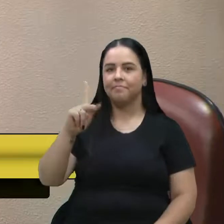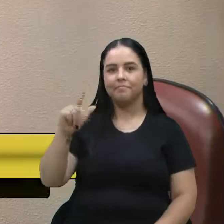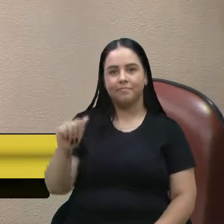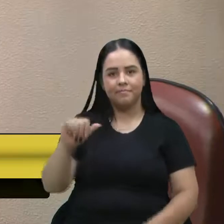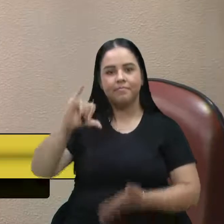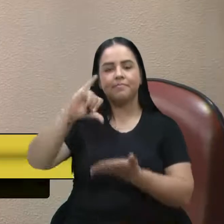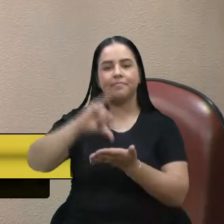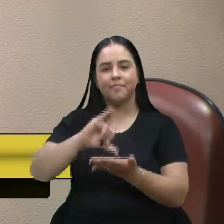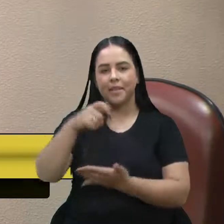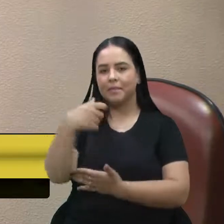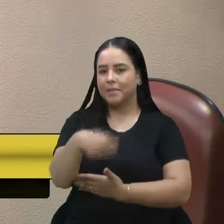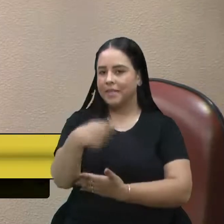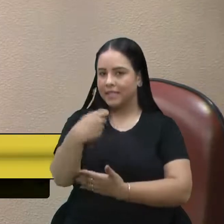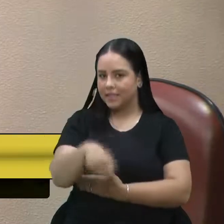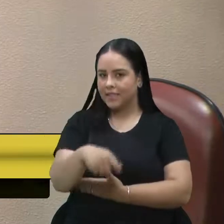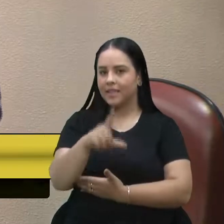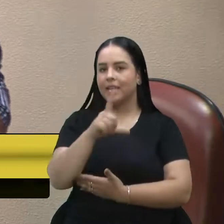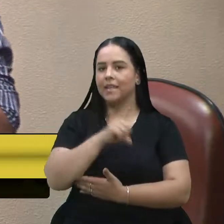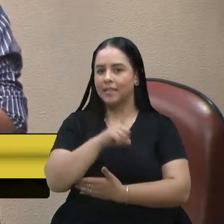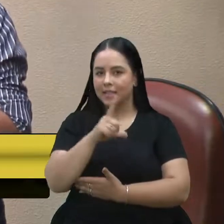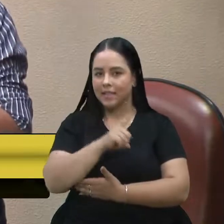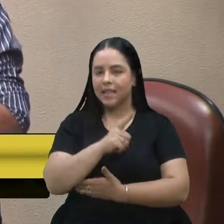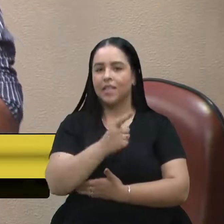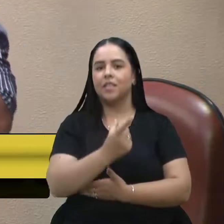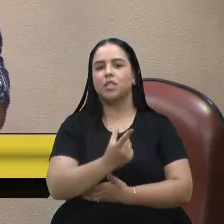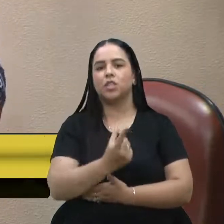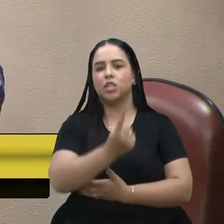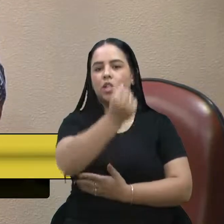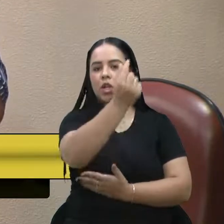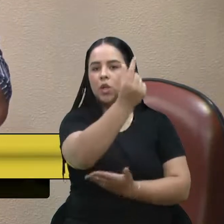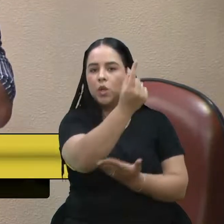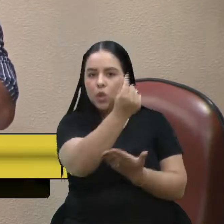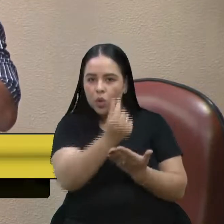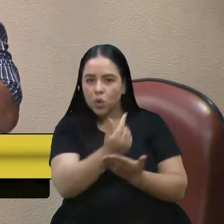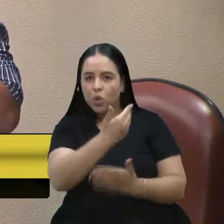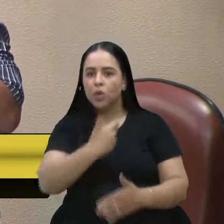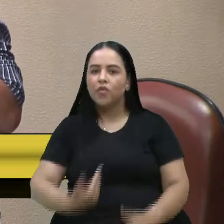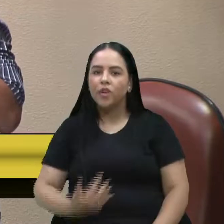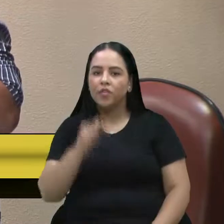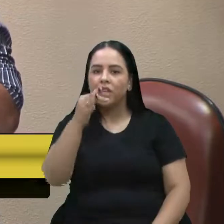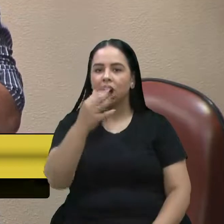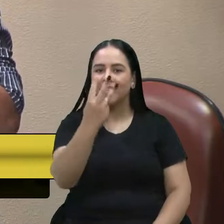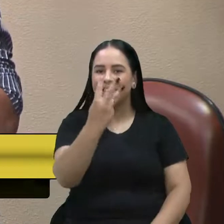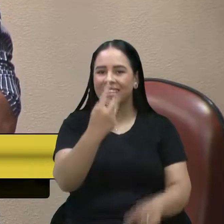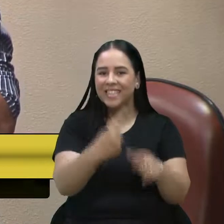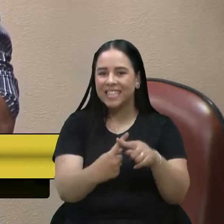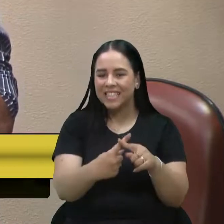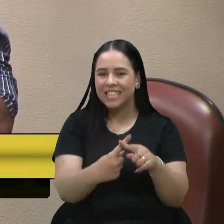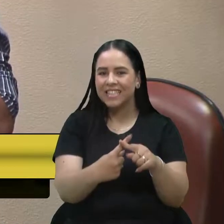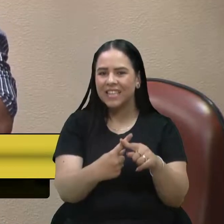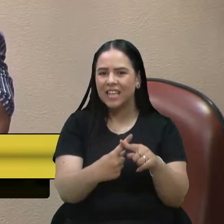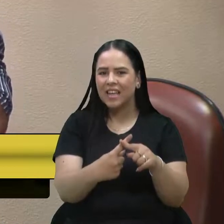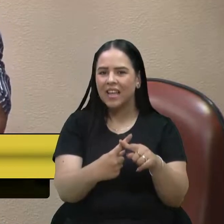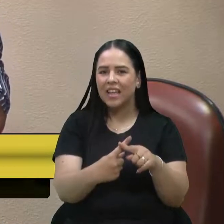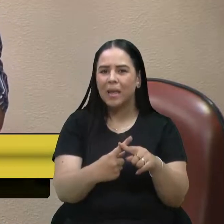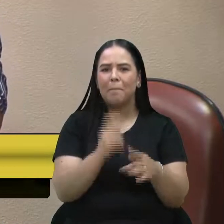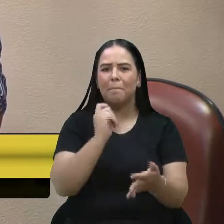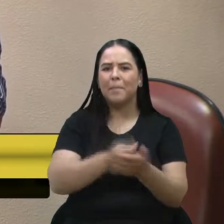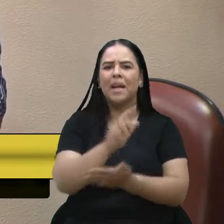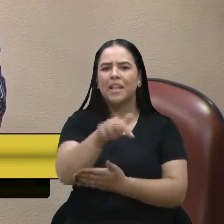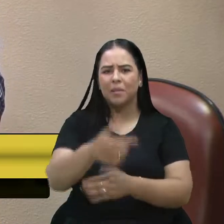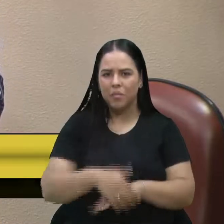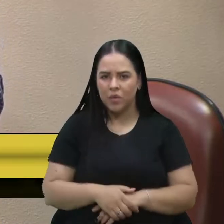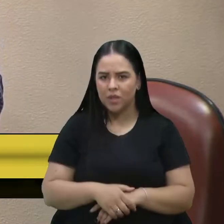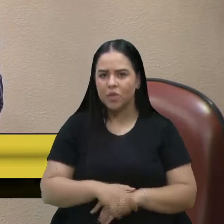deveria ser habilitada para trazer recursos do governo federal. Foi negado 3 vezes. Sobra para o bolso de quem? De